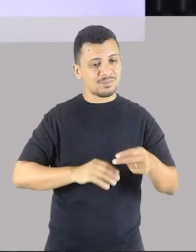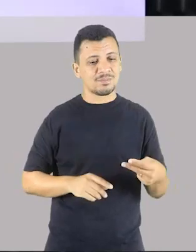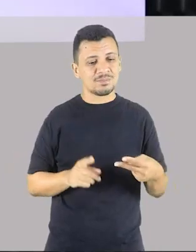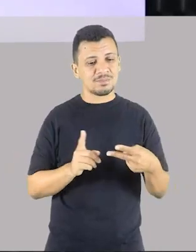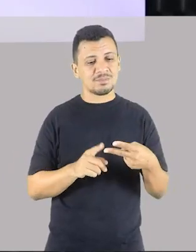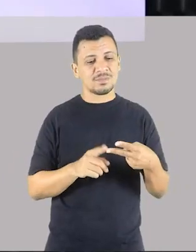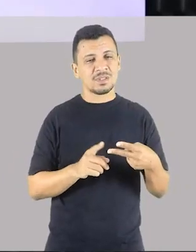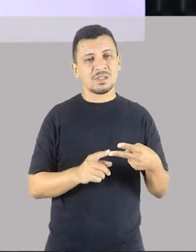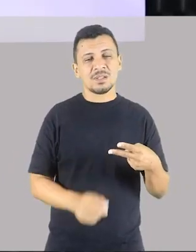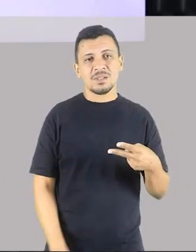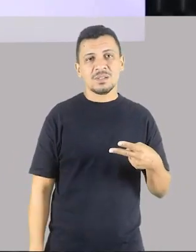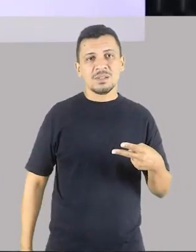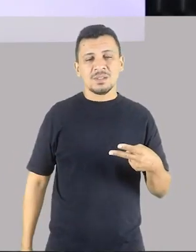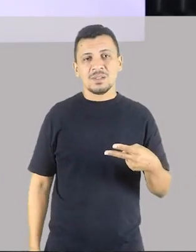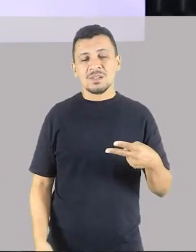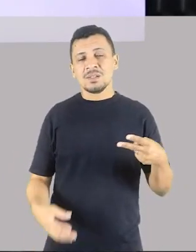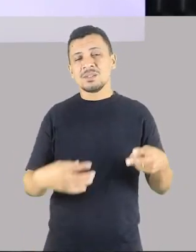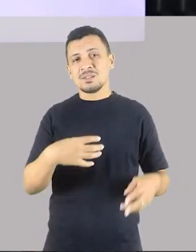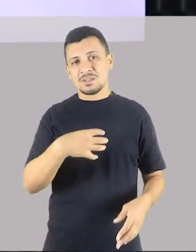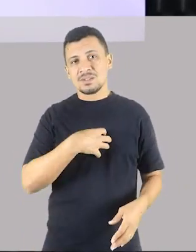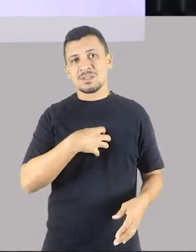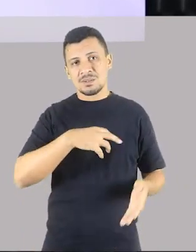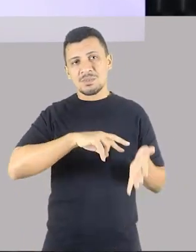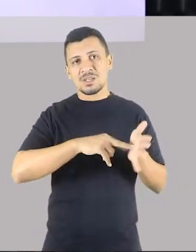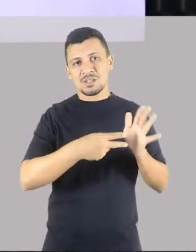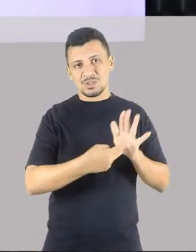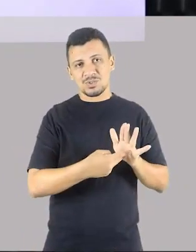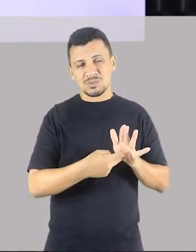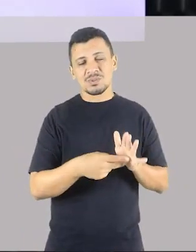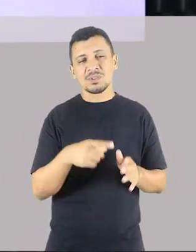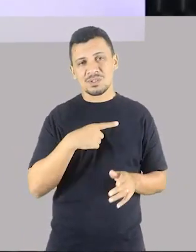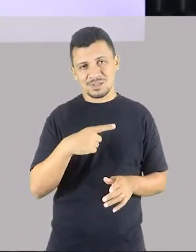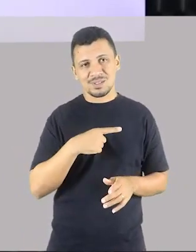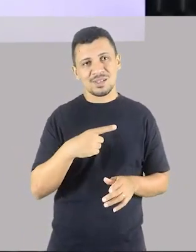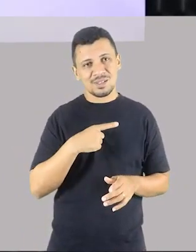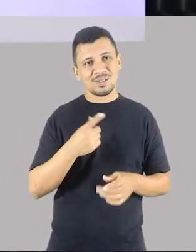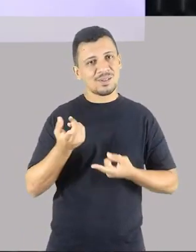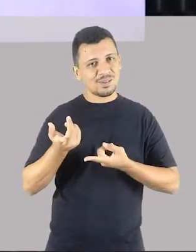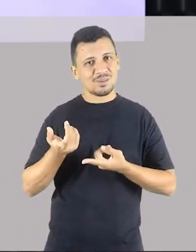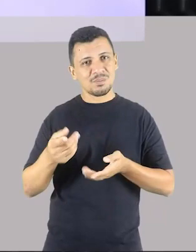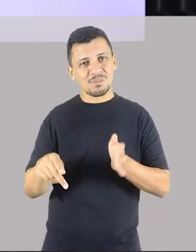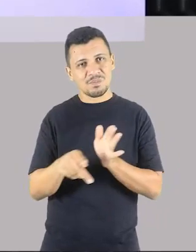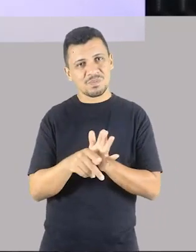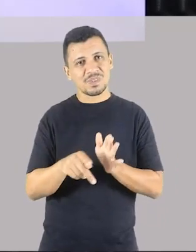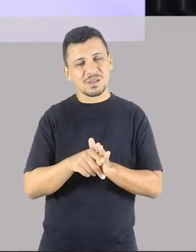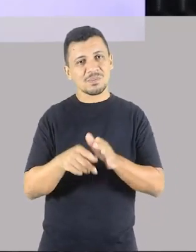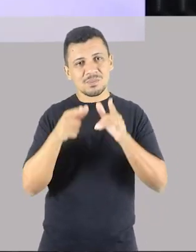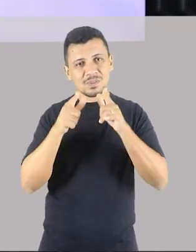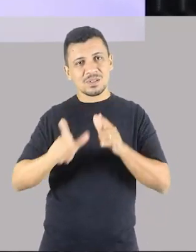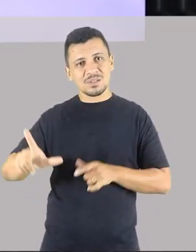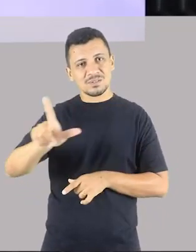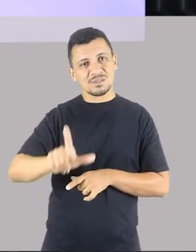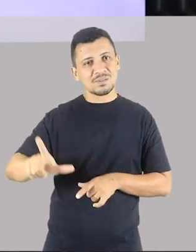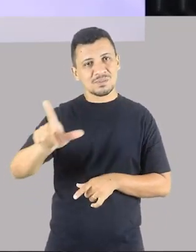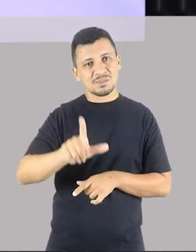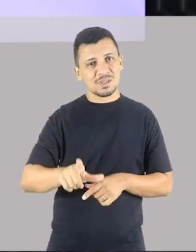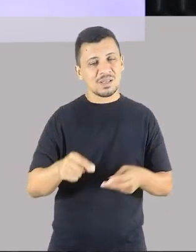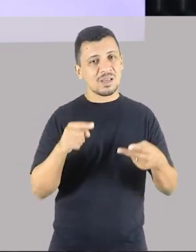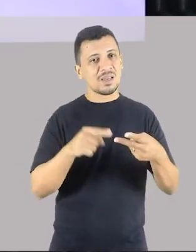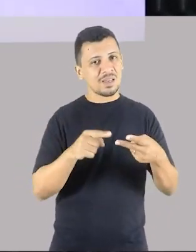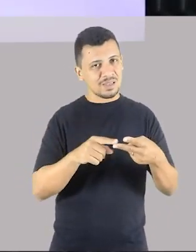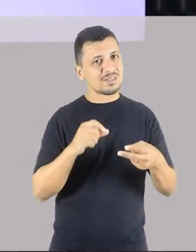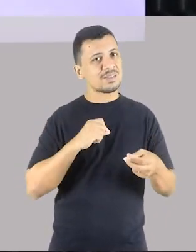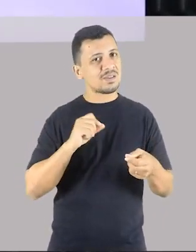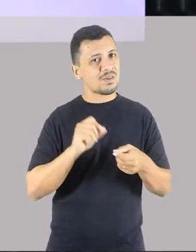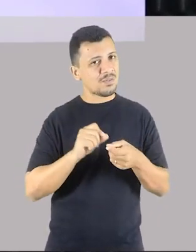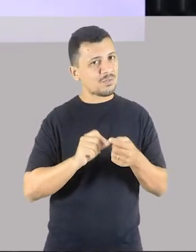o pleonasmo semântico e o pleonasmo recurso, né? Esse sim, ele é feito de maneira